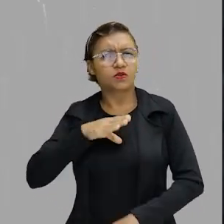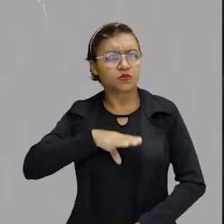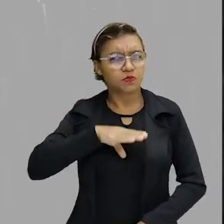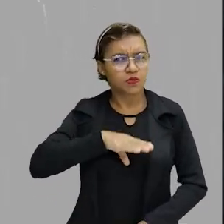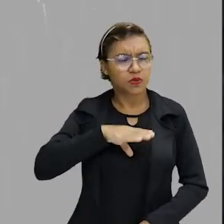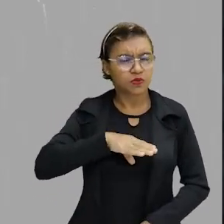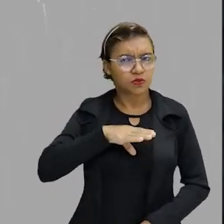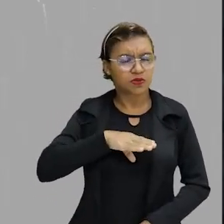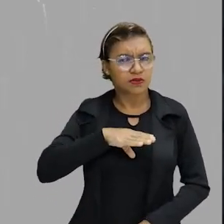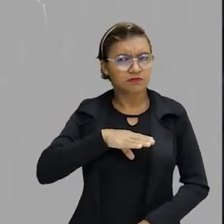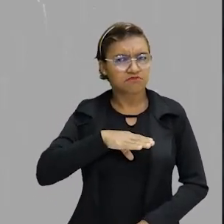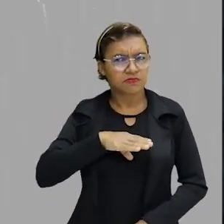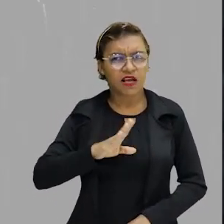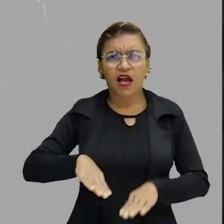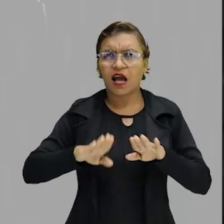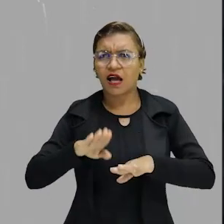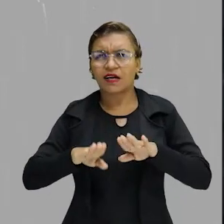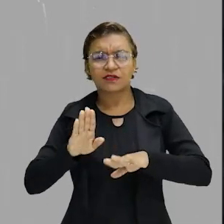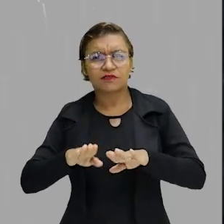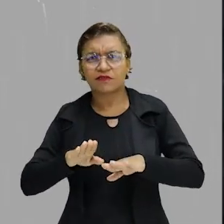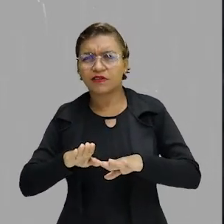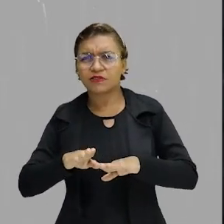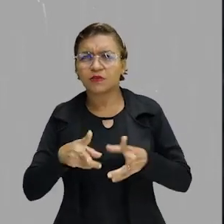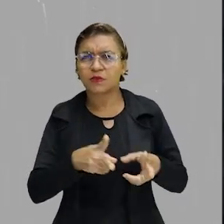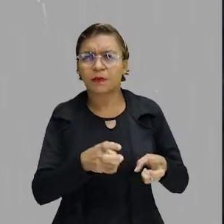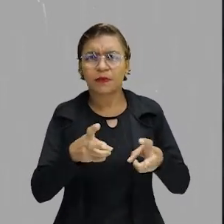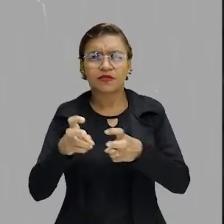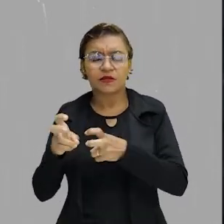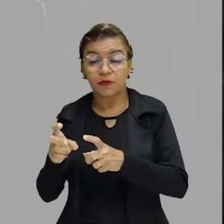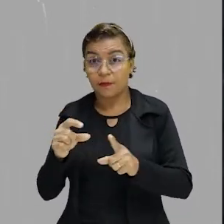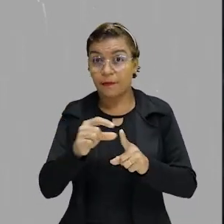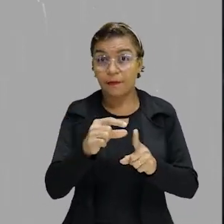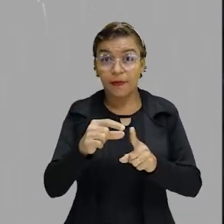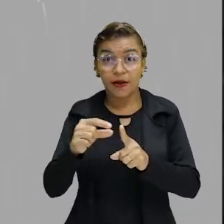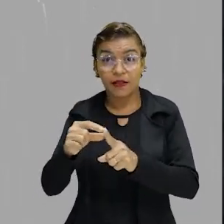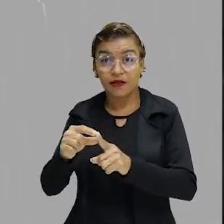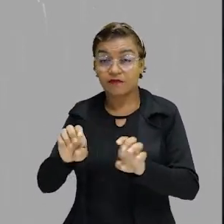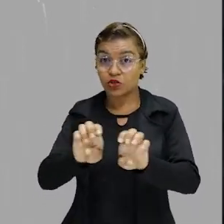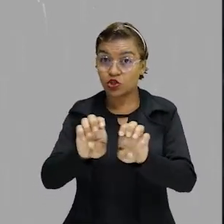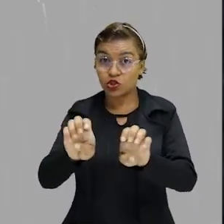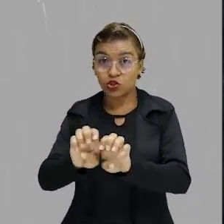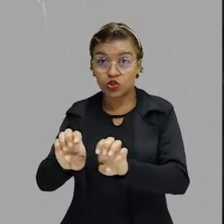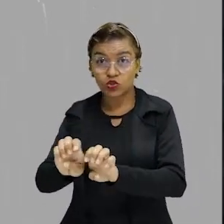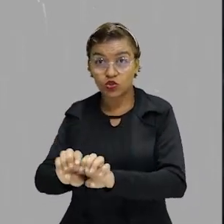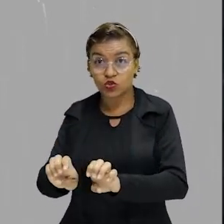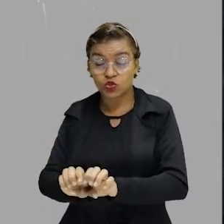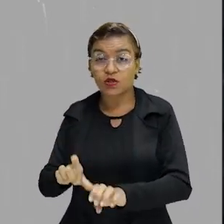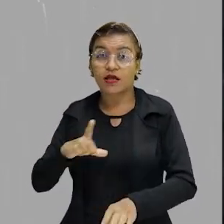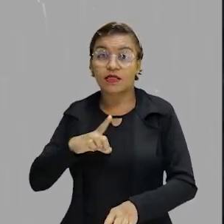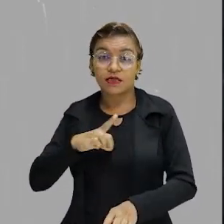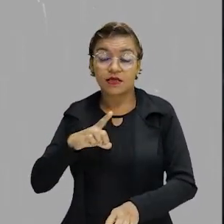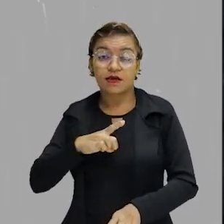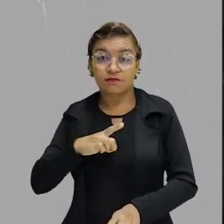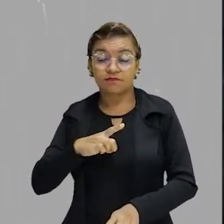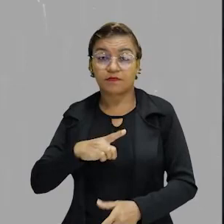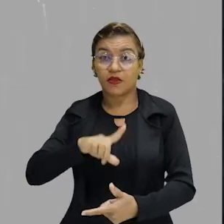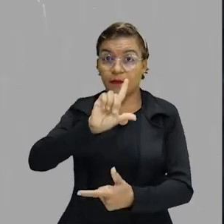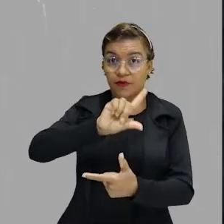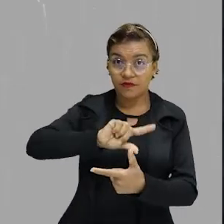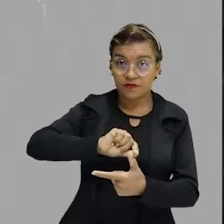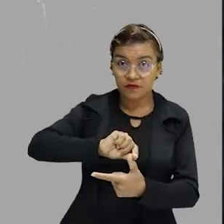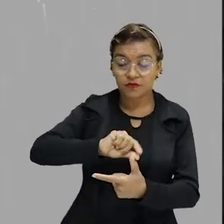nos damos conta de que as palavras elas são formadas por pequenas estruturas. São formadas por prefixos, são formadas